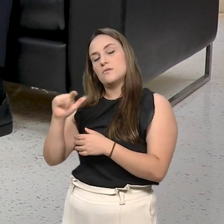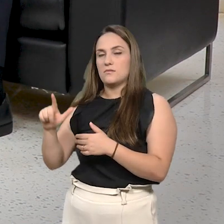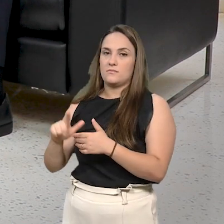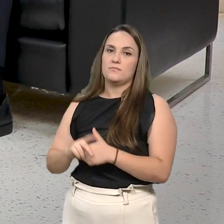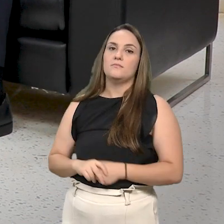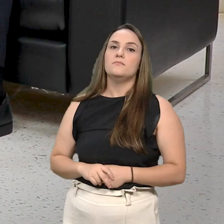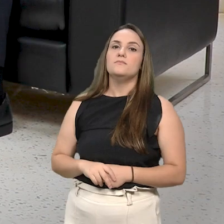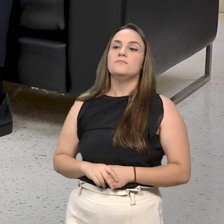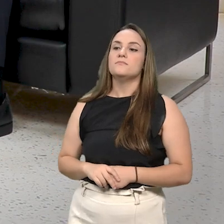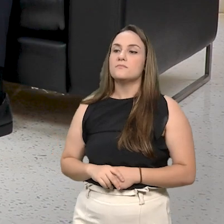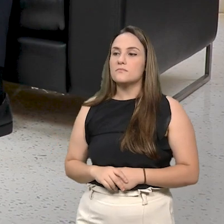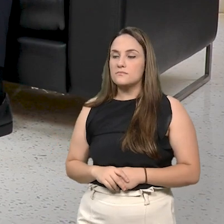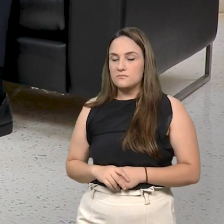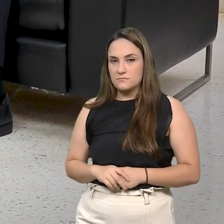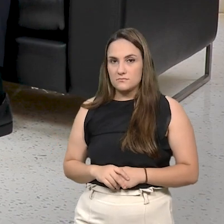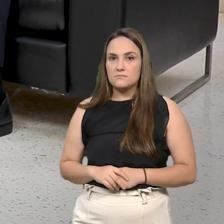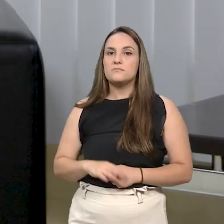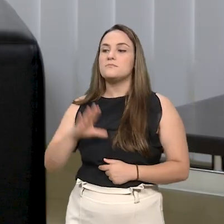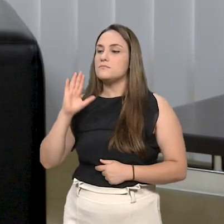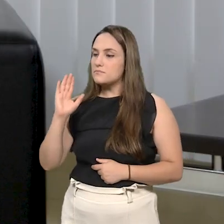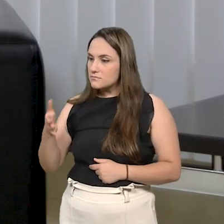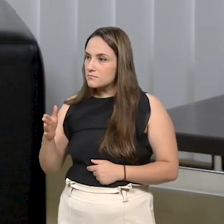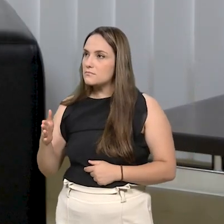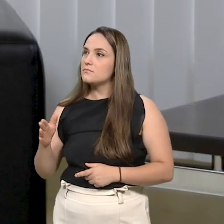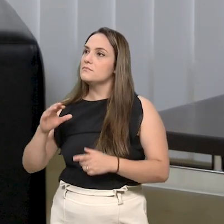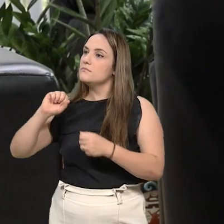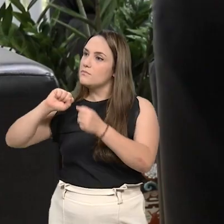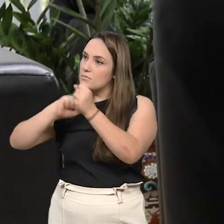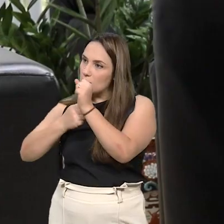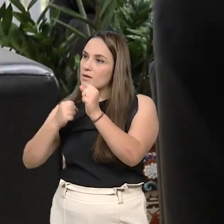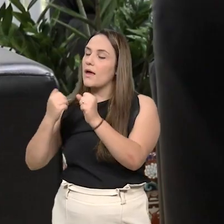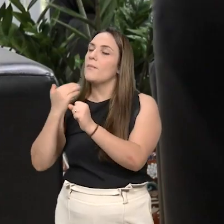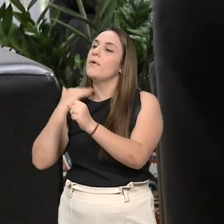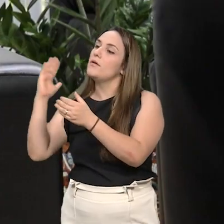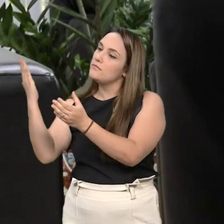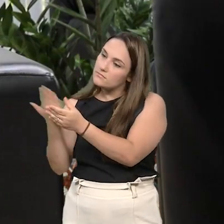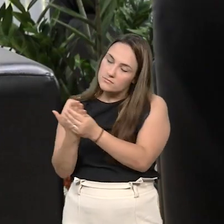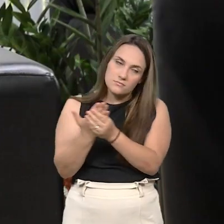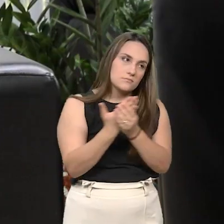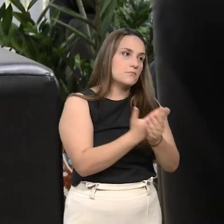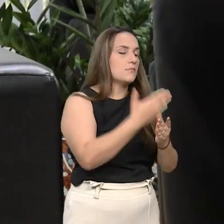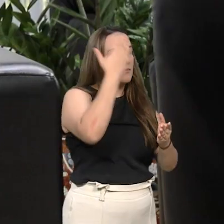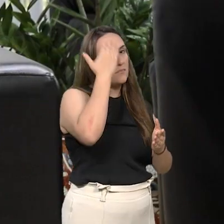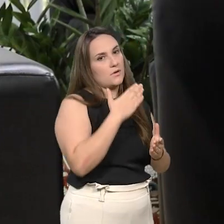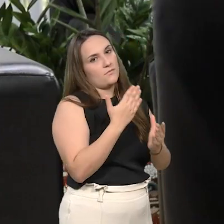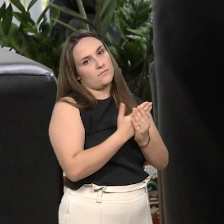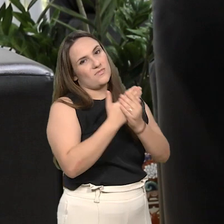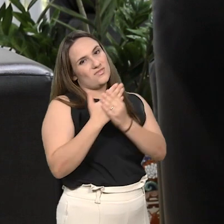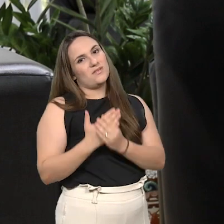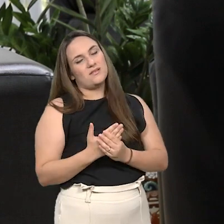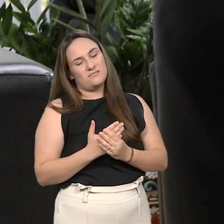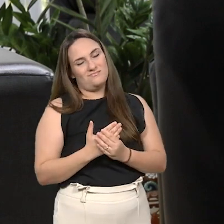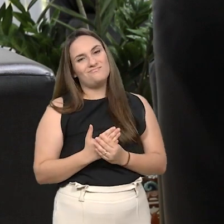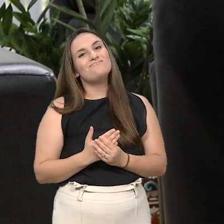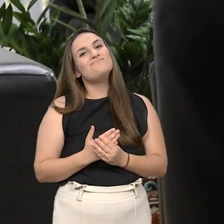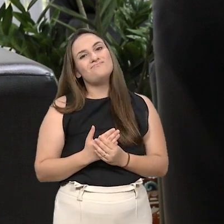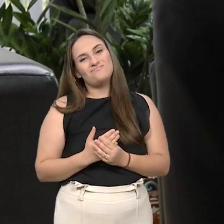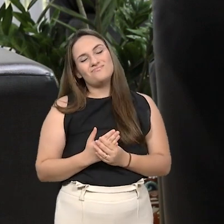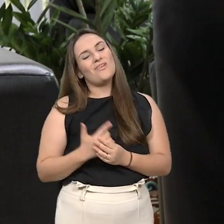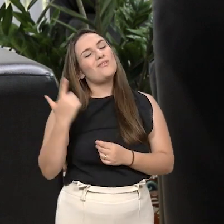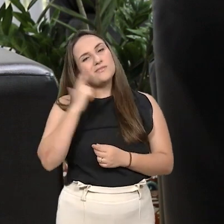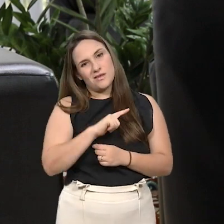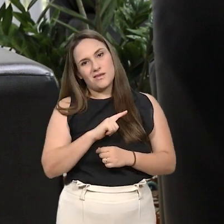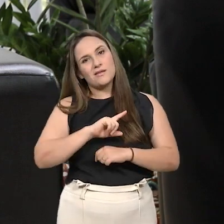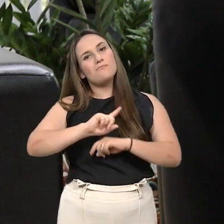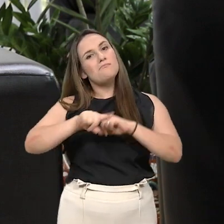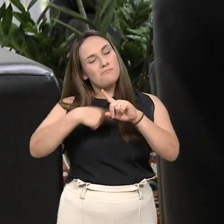ordens de bloqueio e junta no processo no SAGE. Isto tira, pelo menos, de trabalho de um juiz numa vara civil, pelo menos 3